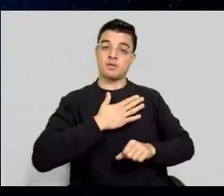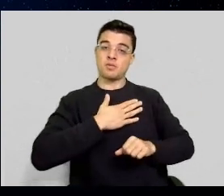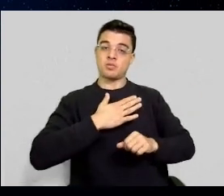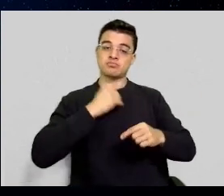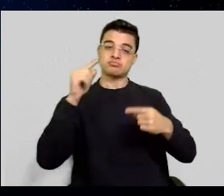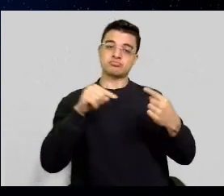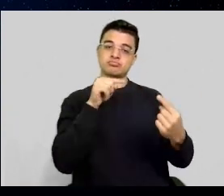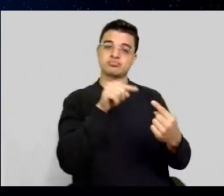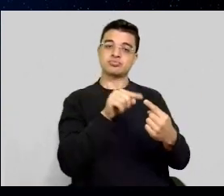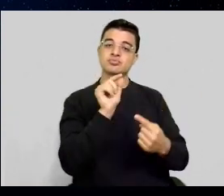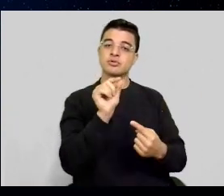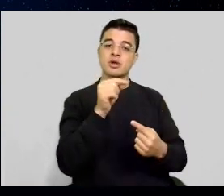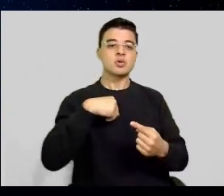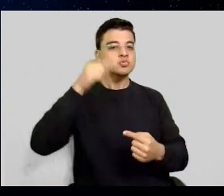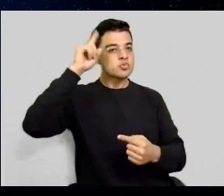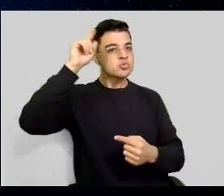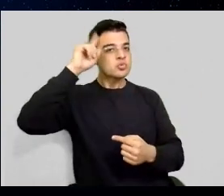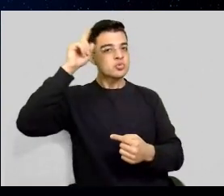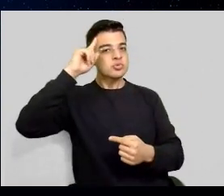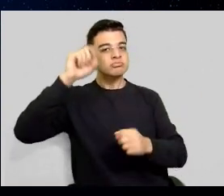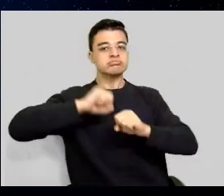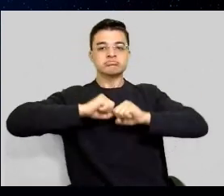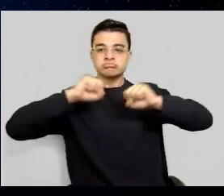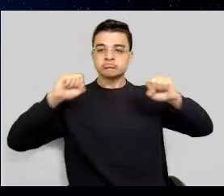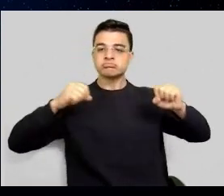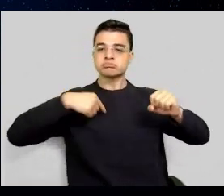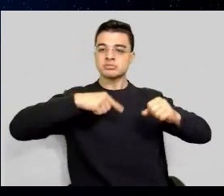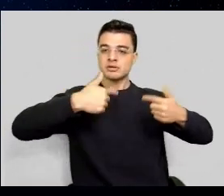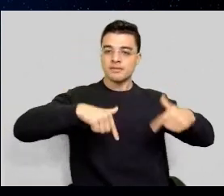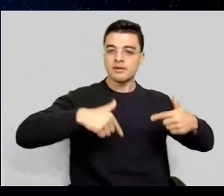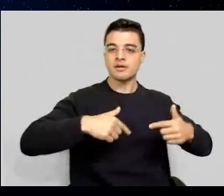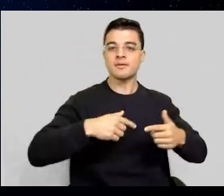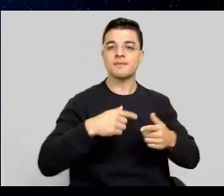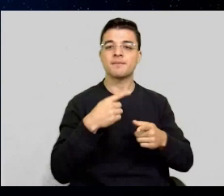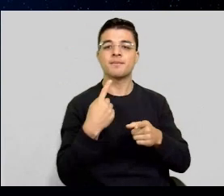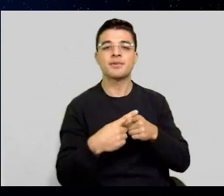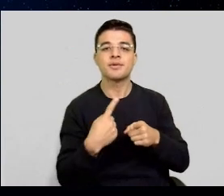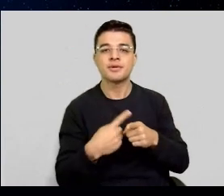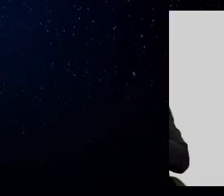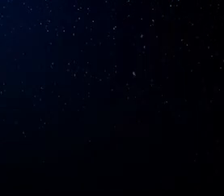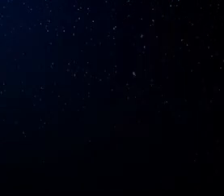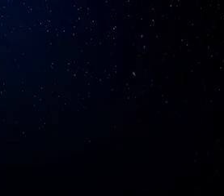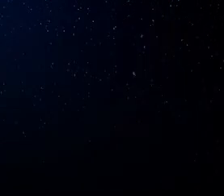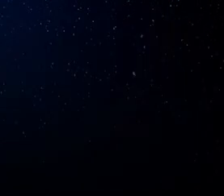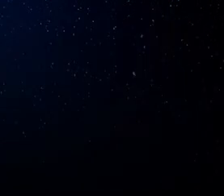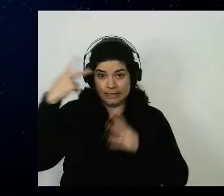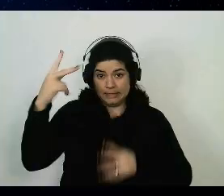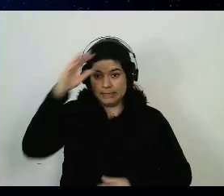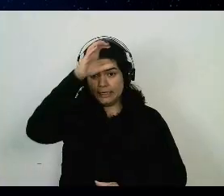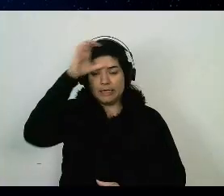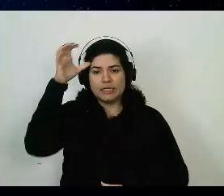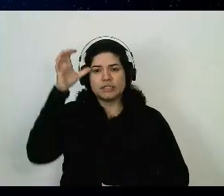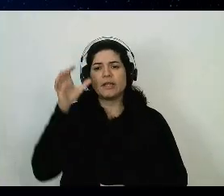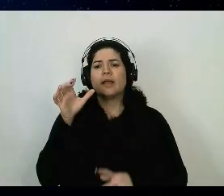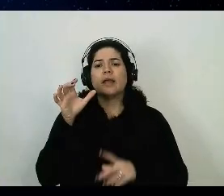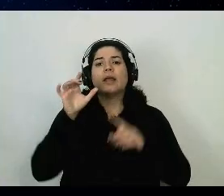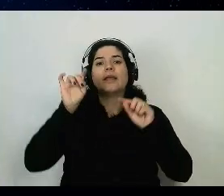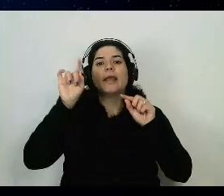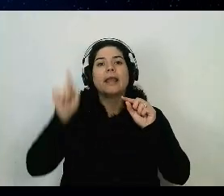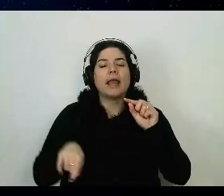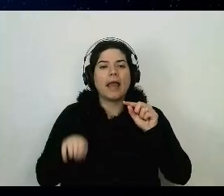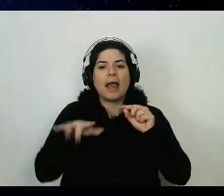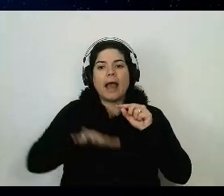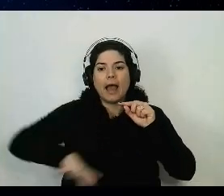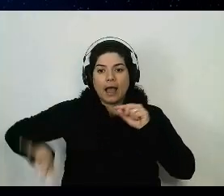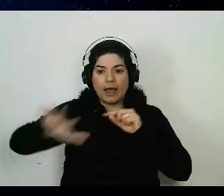O que nos move todo dia quando a gente levanta? Ok, somos da trilha de Customer Experience. Falar nisso, quem que é da área de